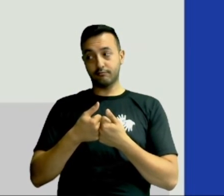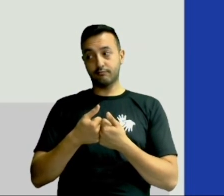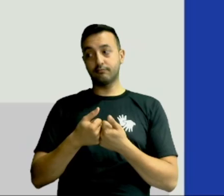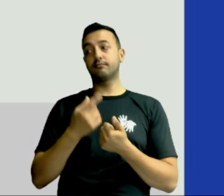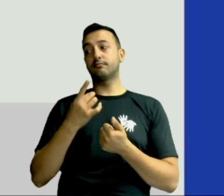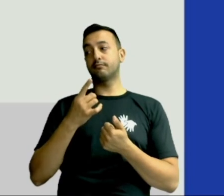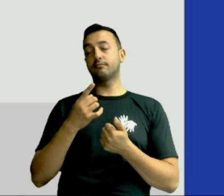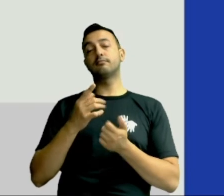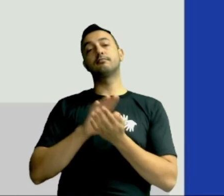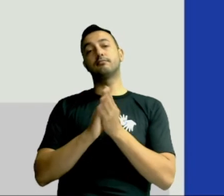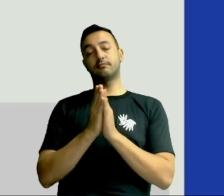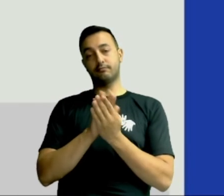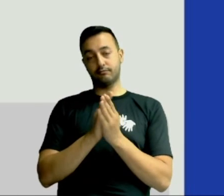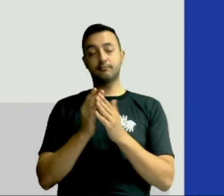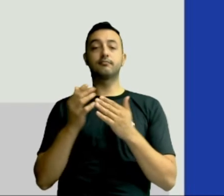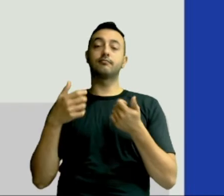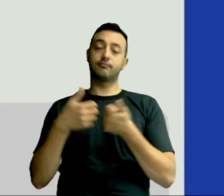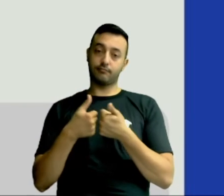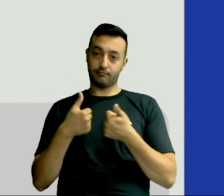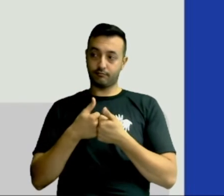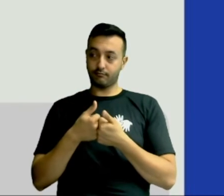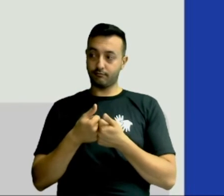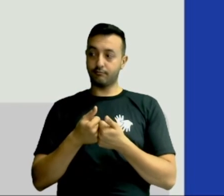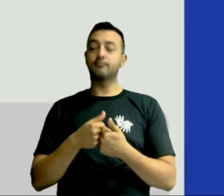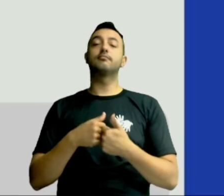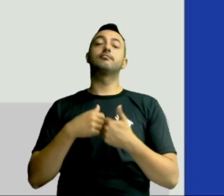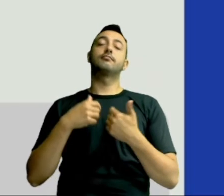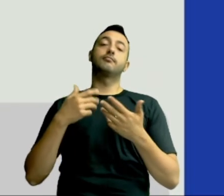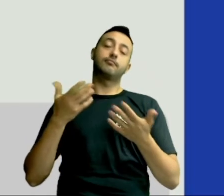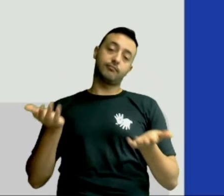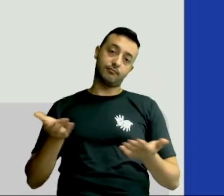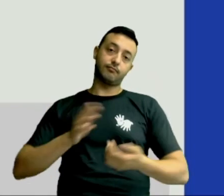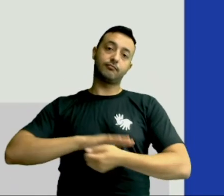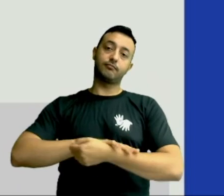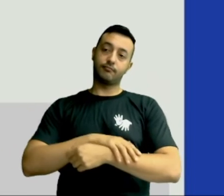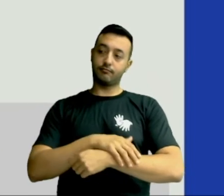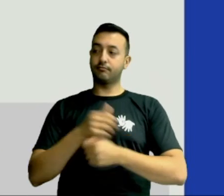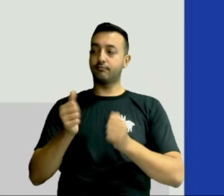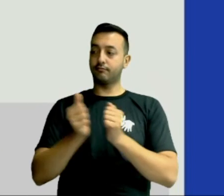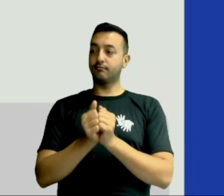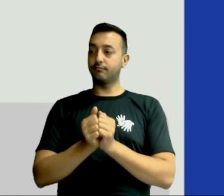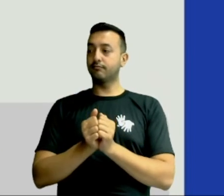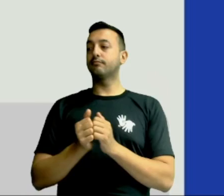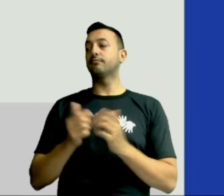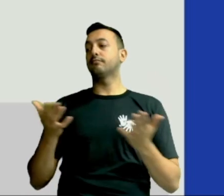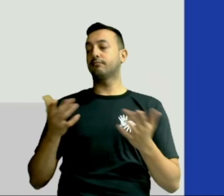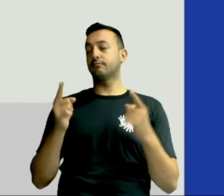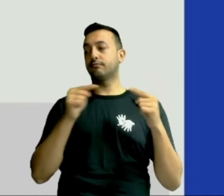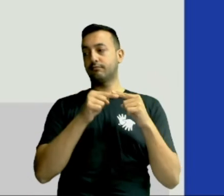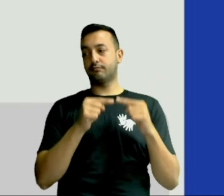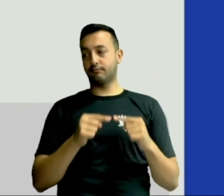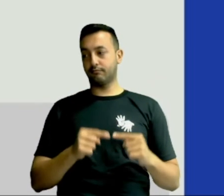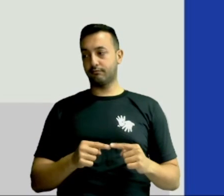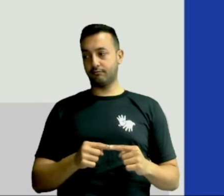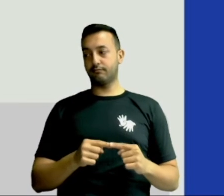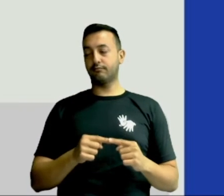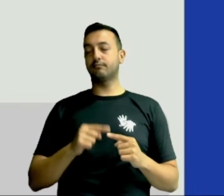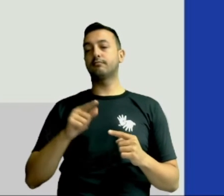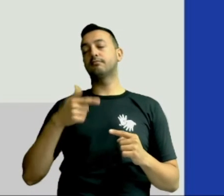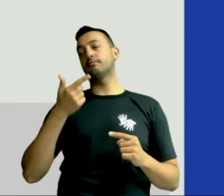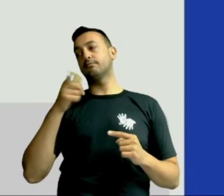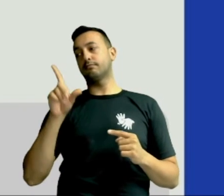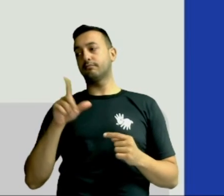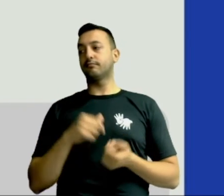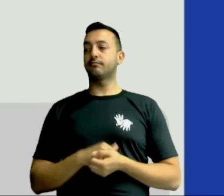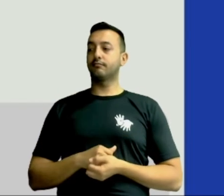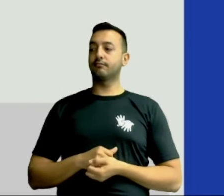da doll da boneca você está próxima dizes a Doll vamos ver agora as situações aplicadas para